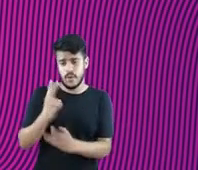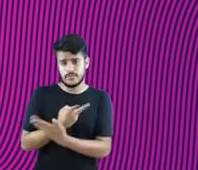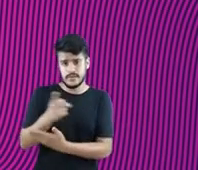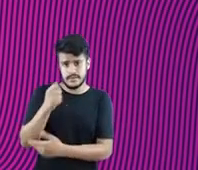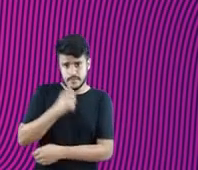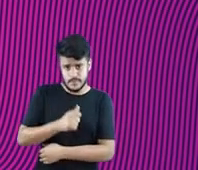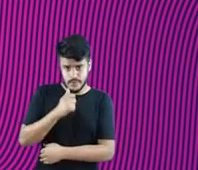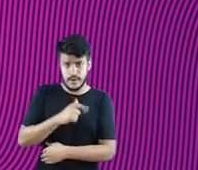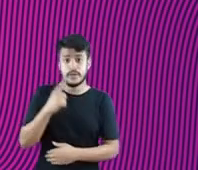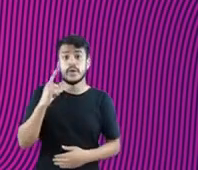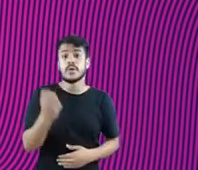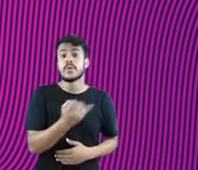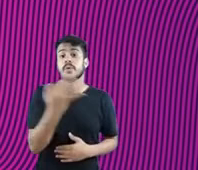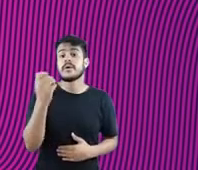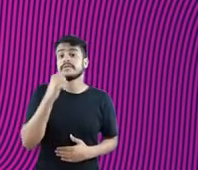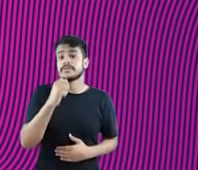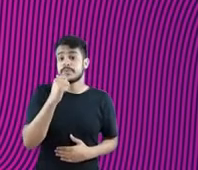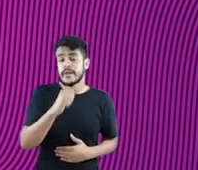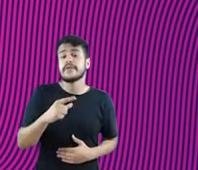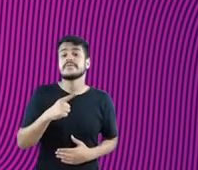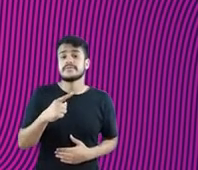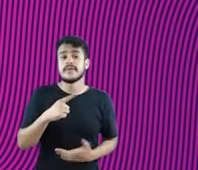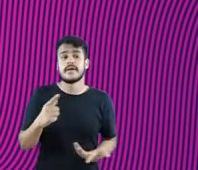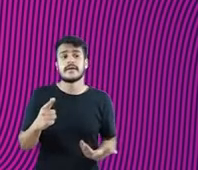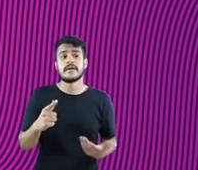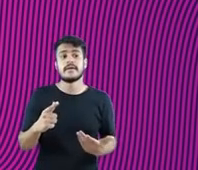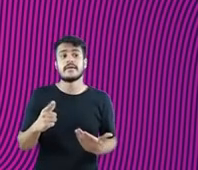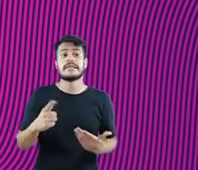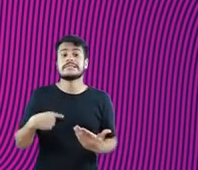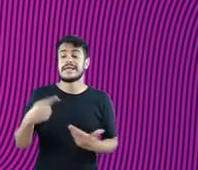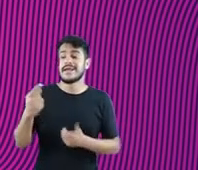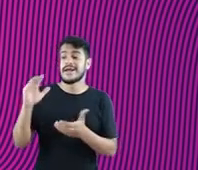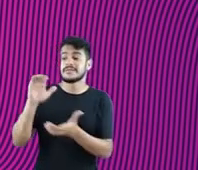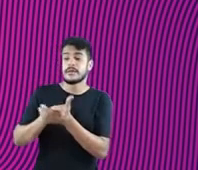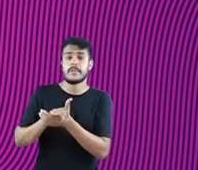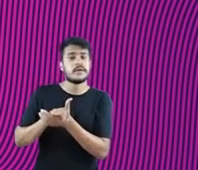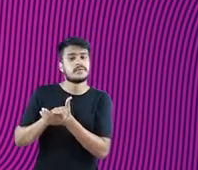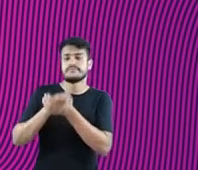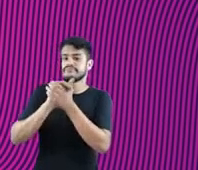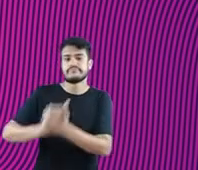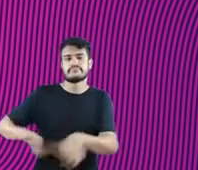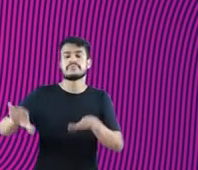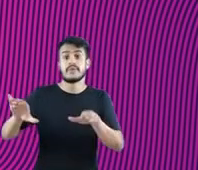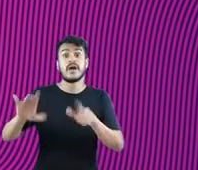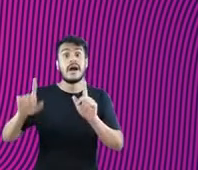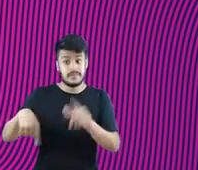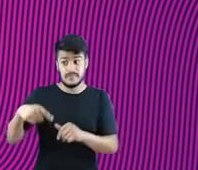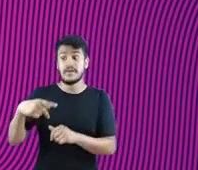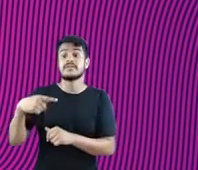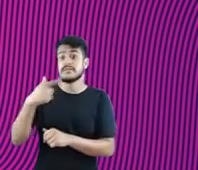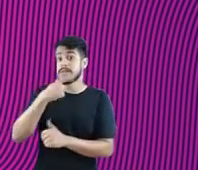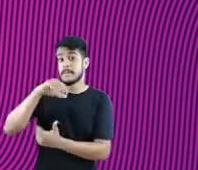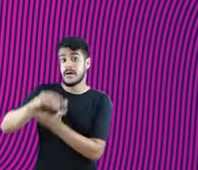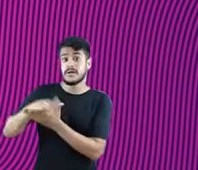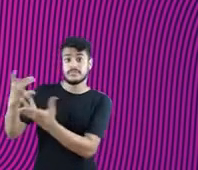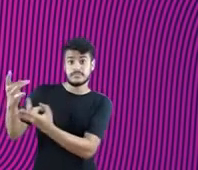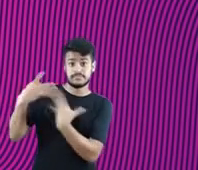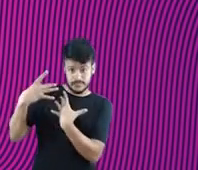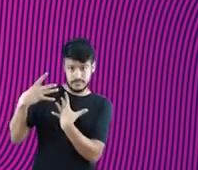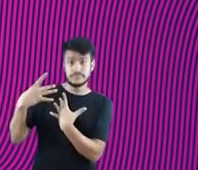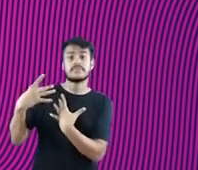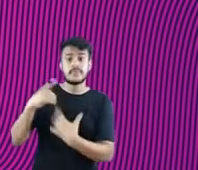Muitas mulheres terminam um casamento, né? São até abandonadas pelo